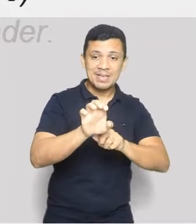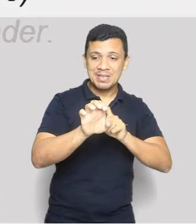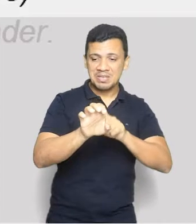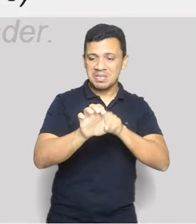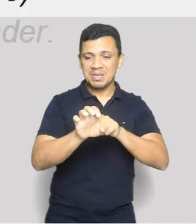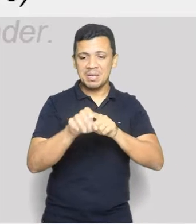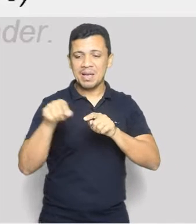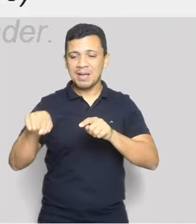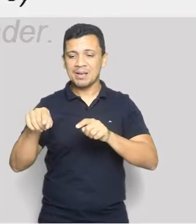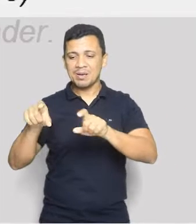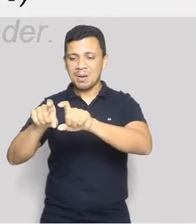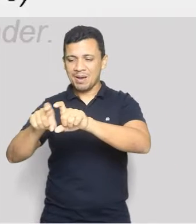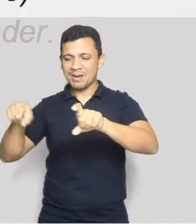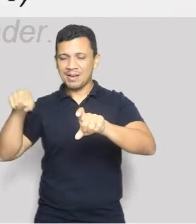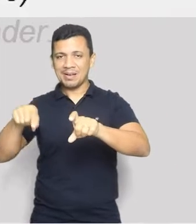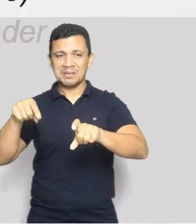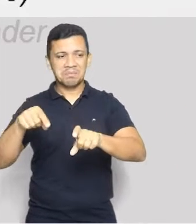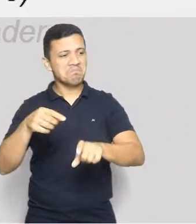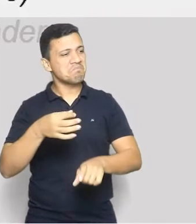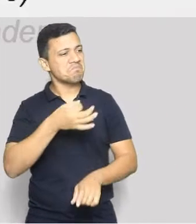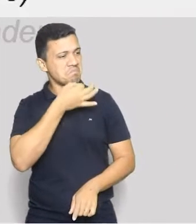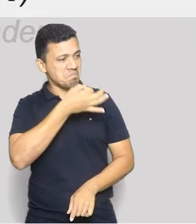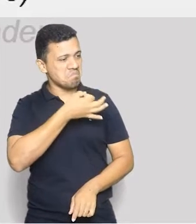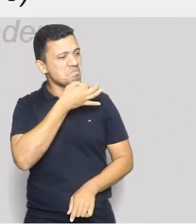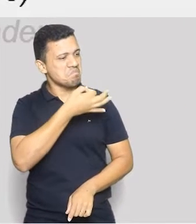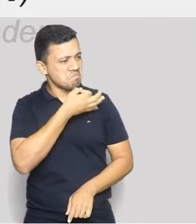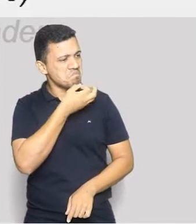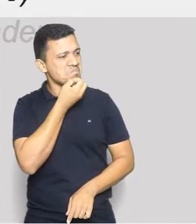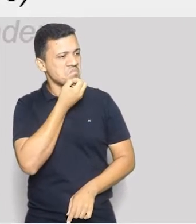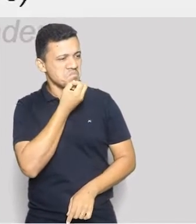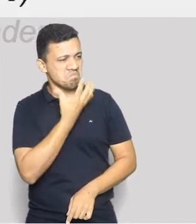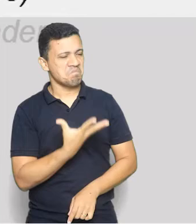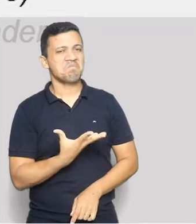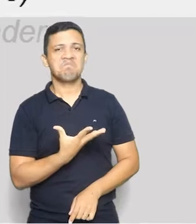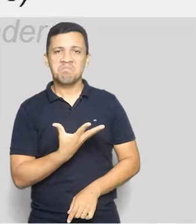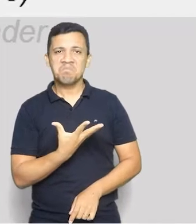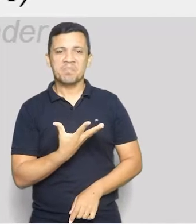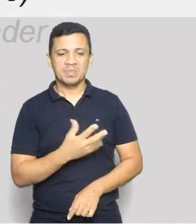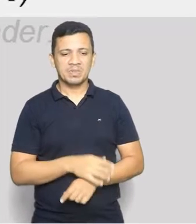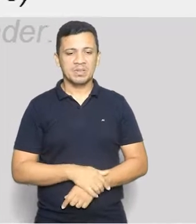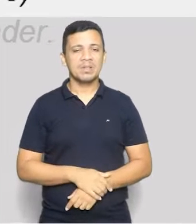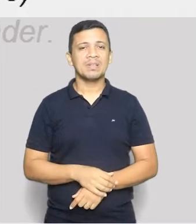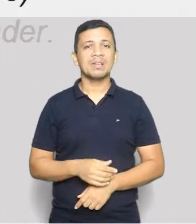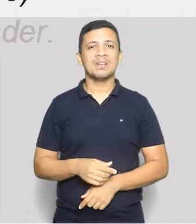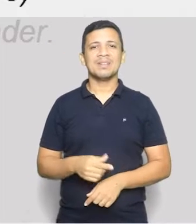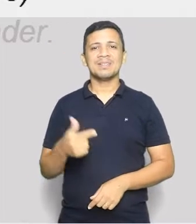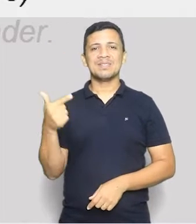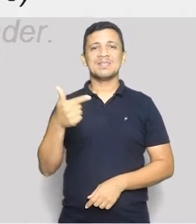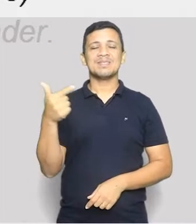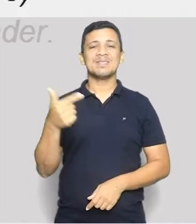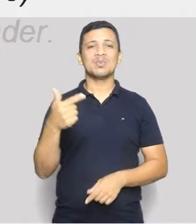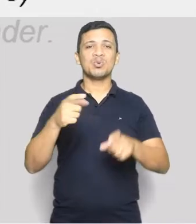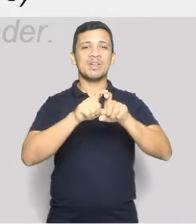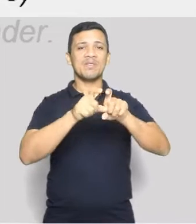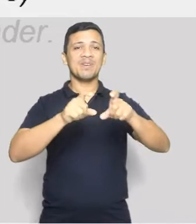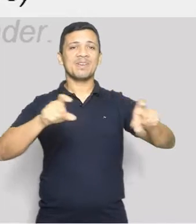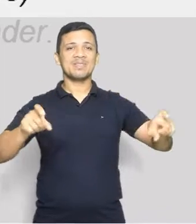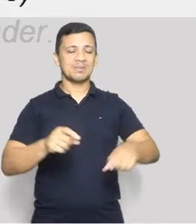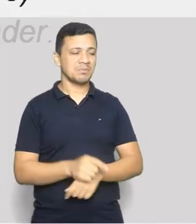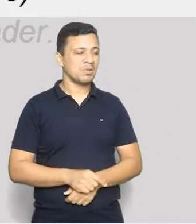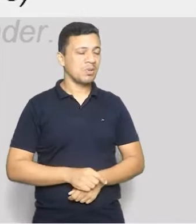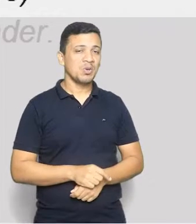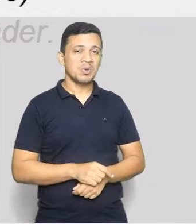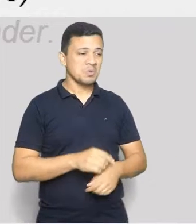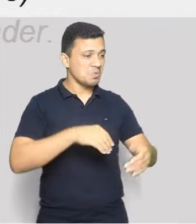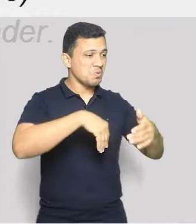Tudo bem? Já na segunda oração, eu digo assim, o time jogou bem e foi derrotado.